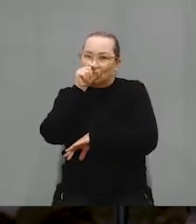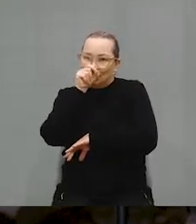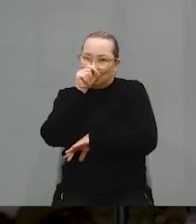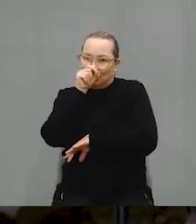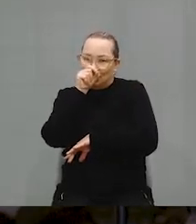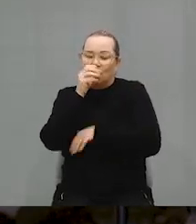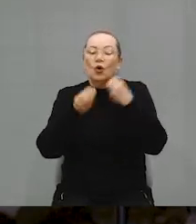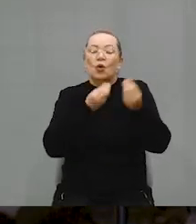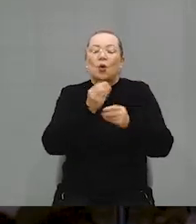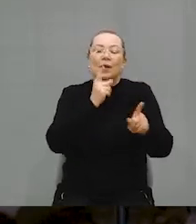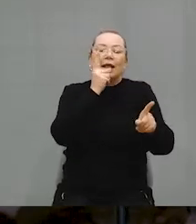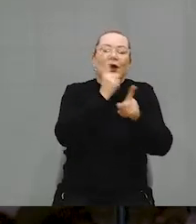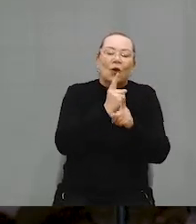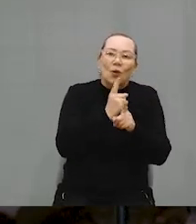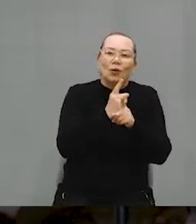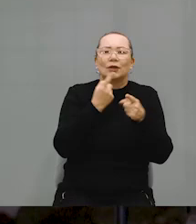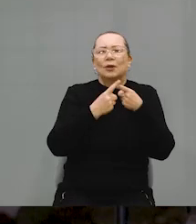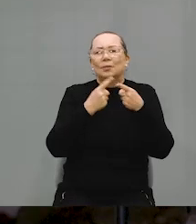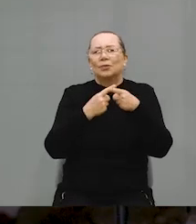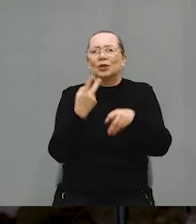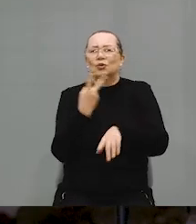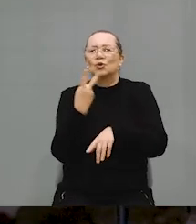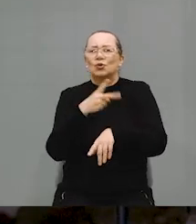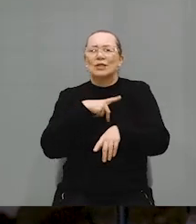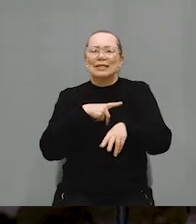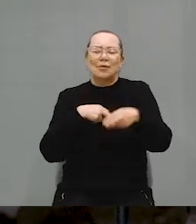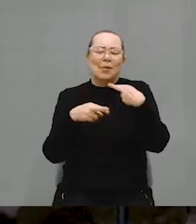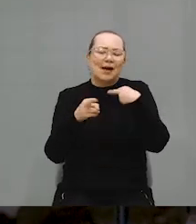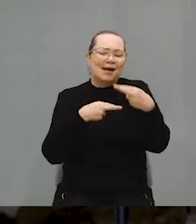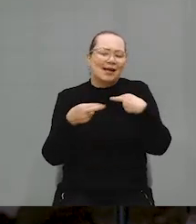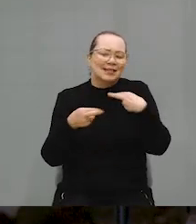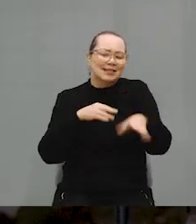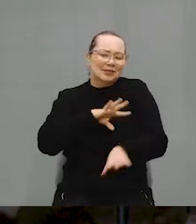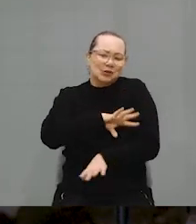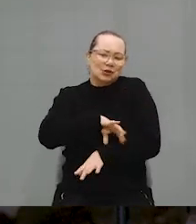Qual é a relação? Porque eles têm uma relação de um amor, assim...